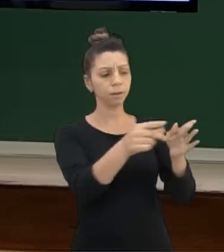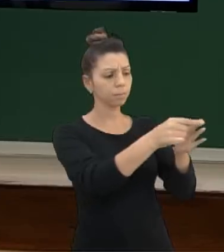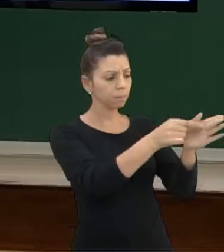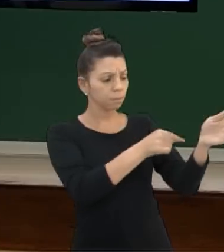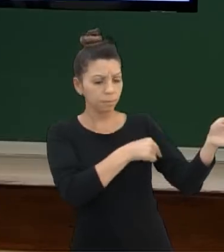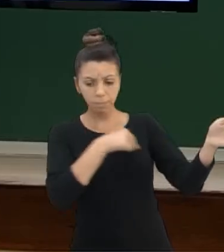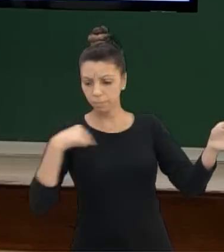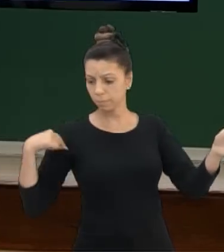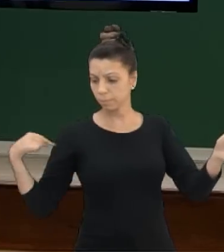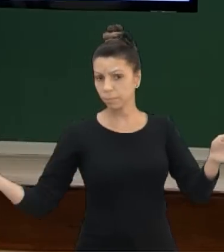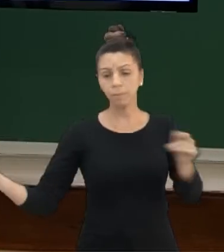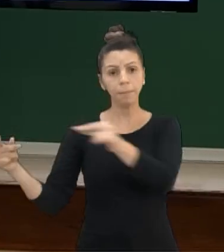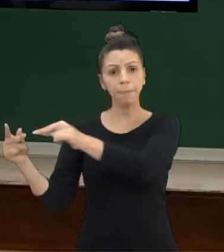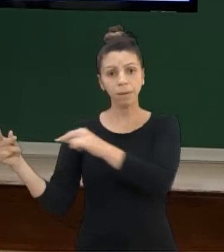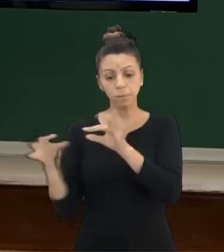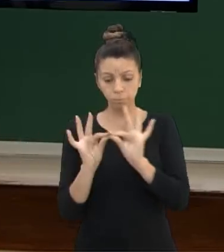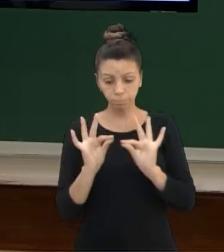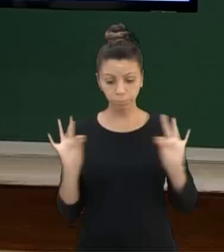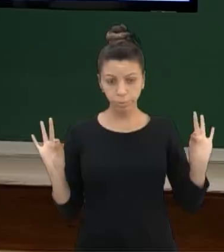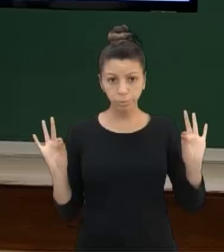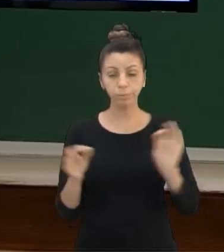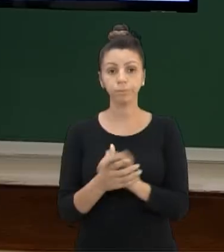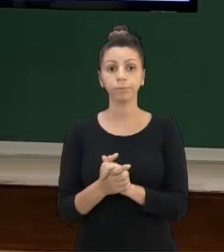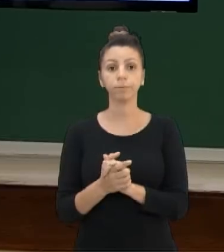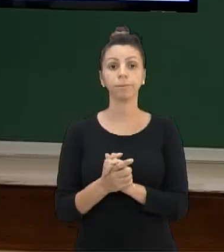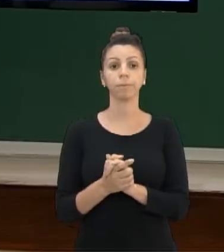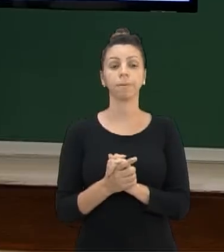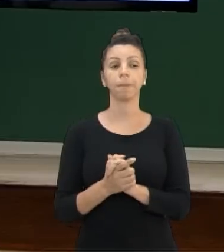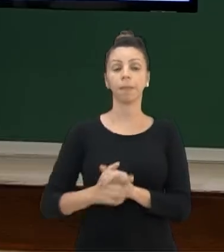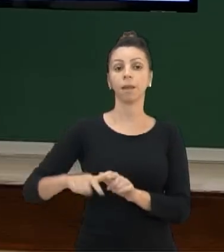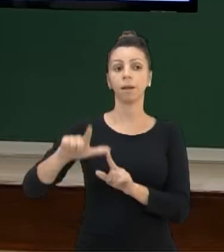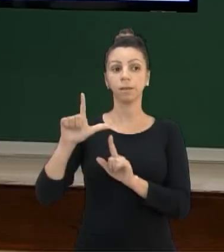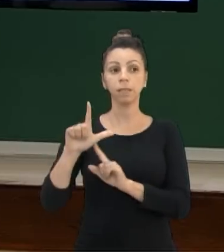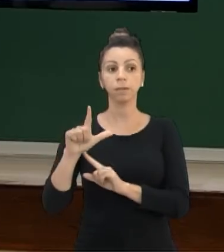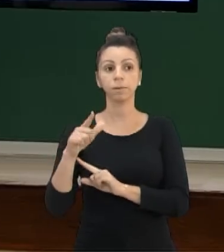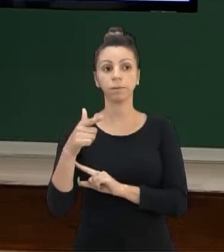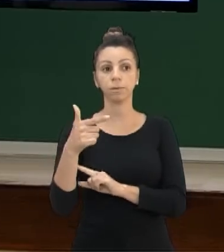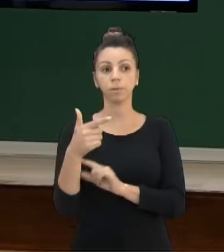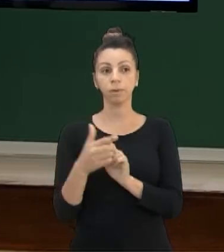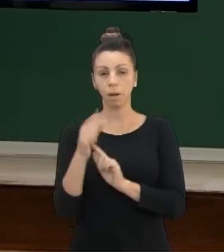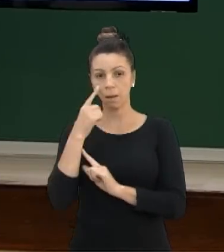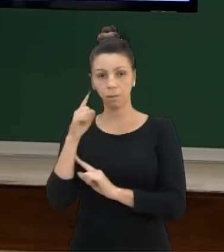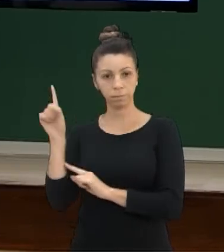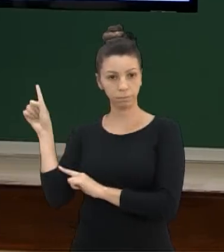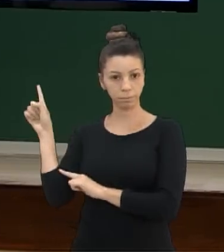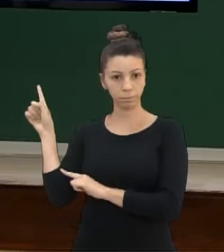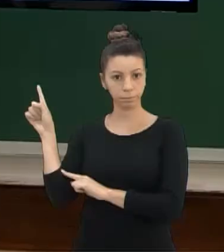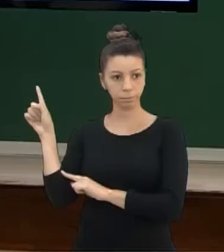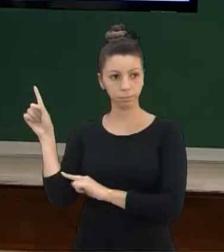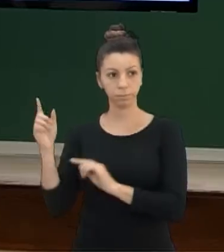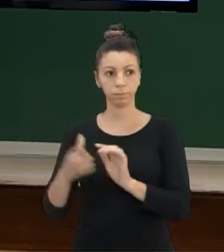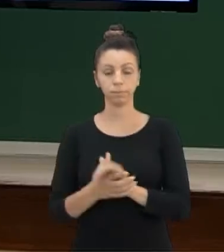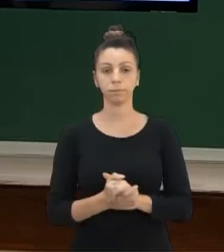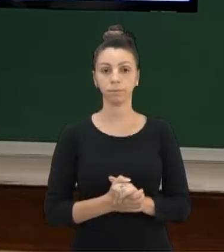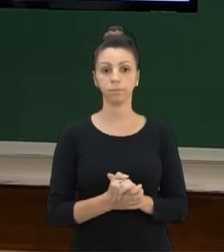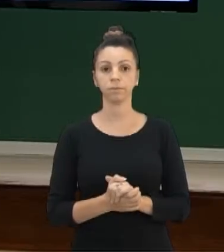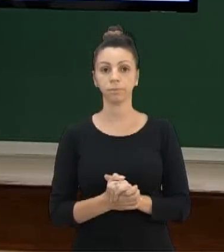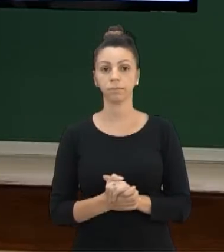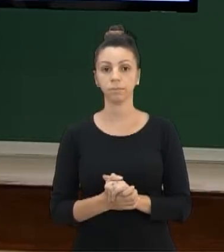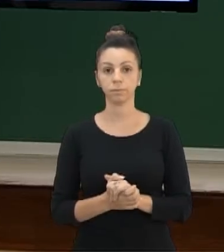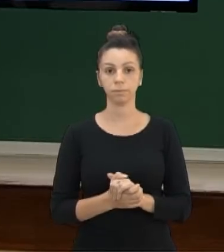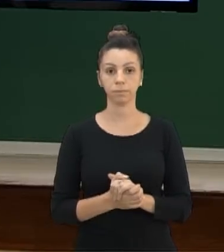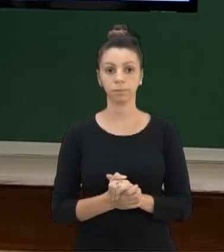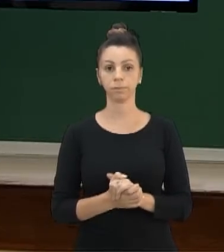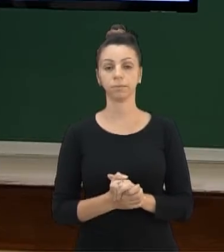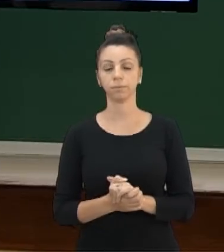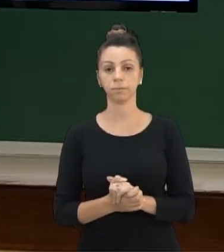Então, o litro era 5 por 25 braças, a tarefa era 25 por 25 braças, a quarta 25